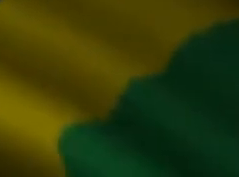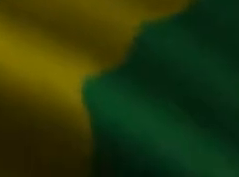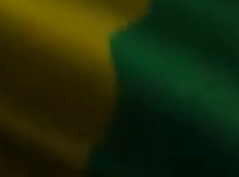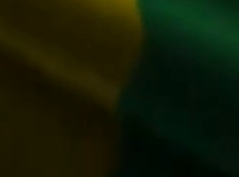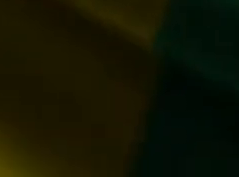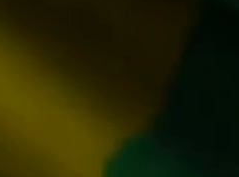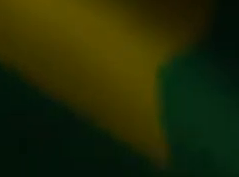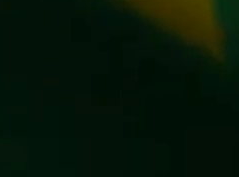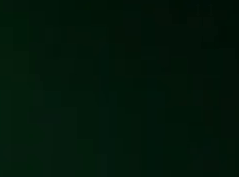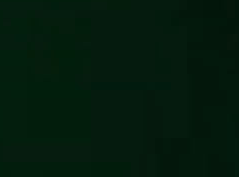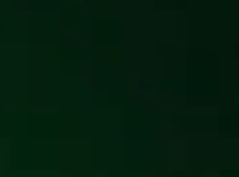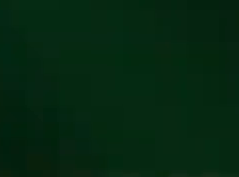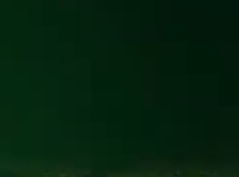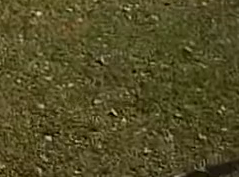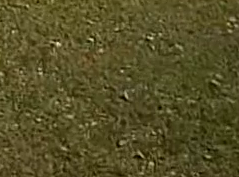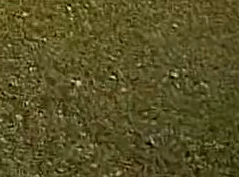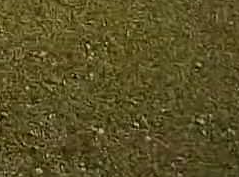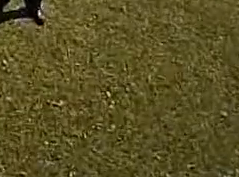Brasil.